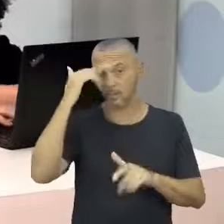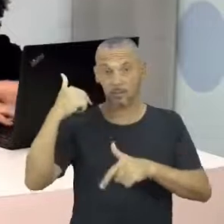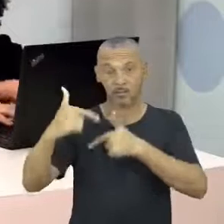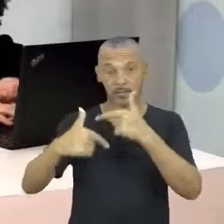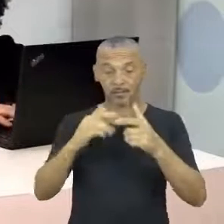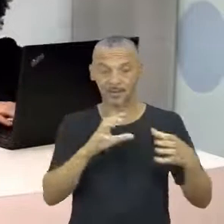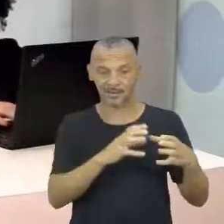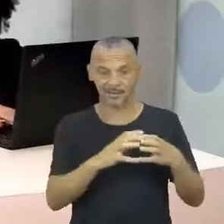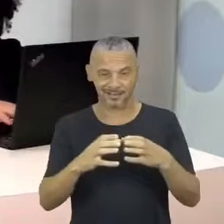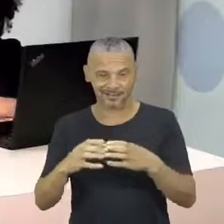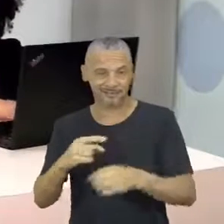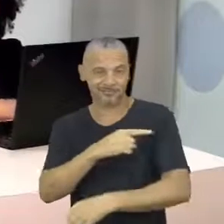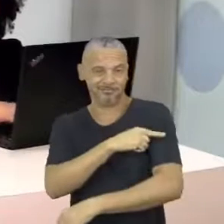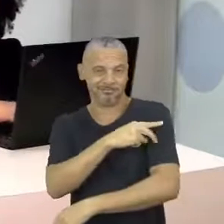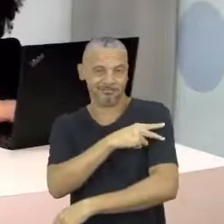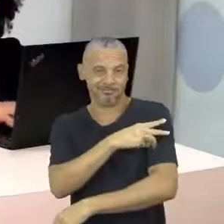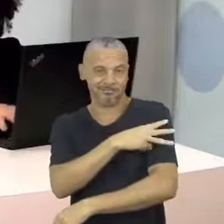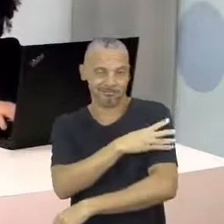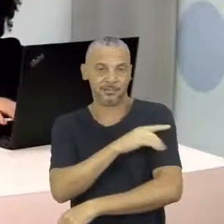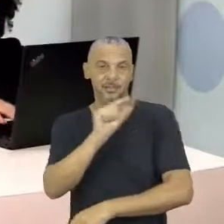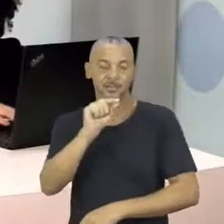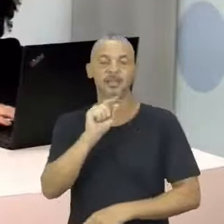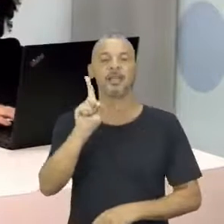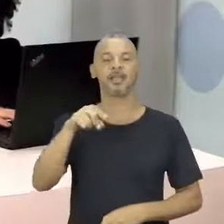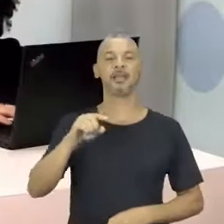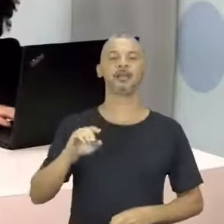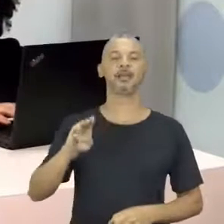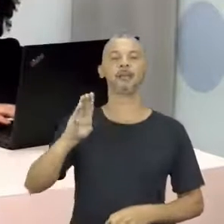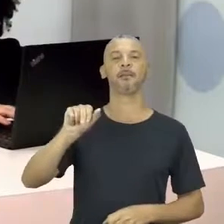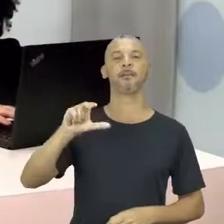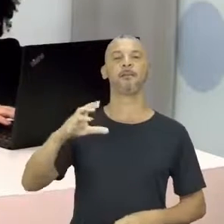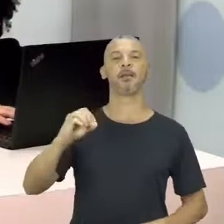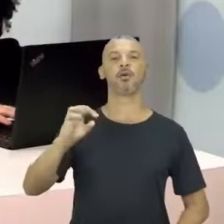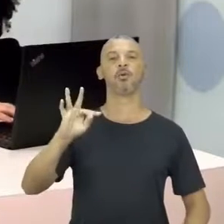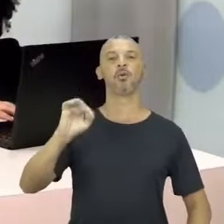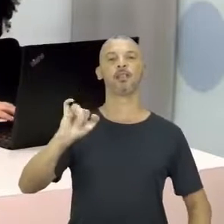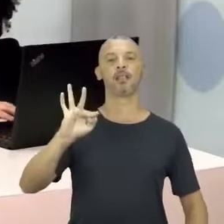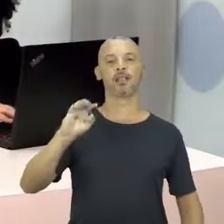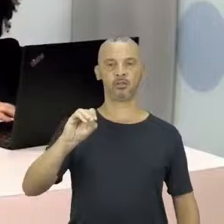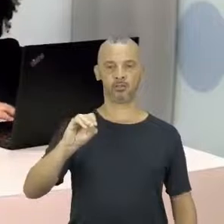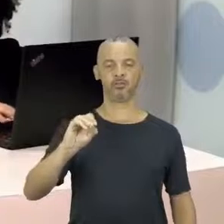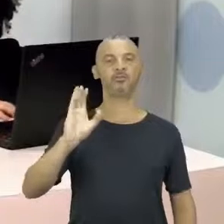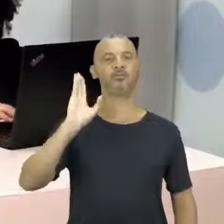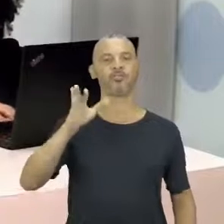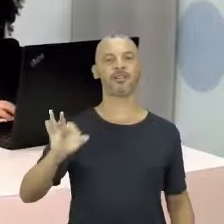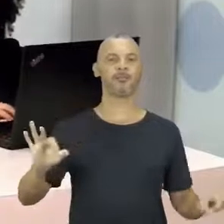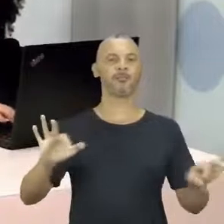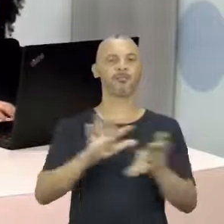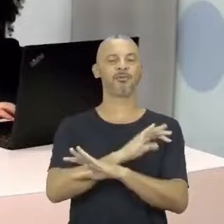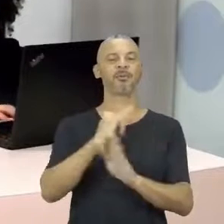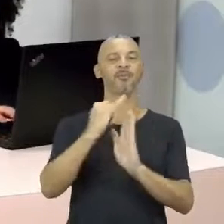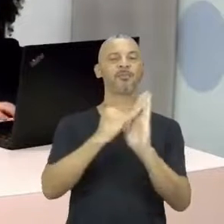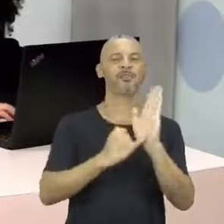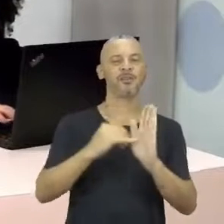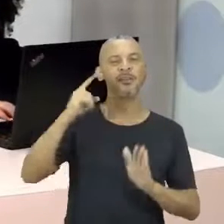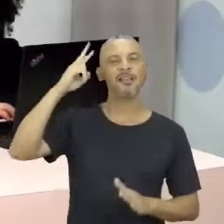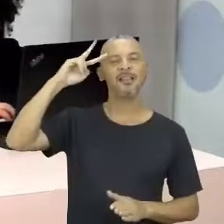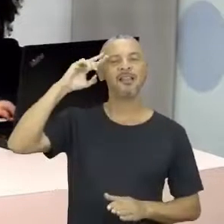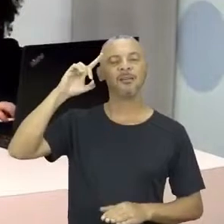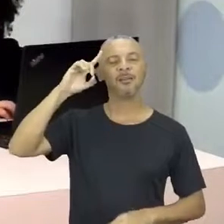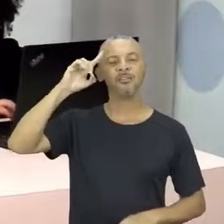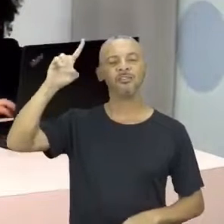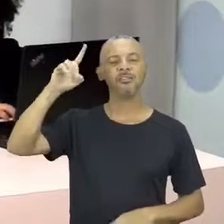classes anos iniciais, foi pelo banco de talentos. Então, esse período já foi. Você lembra de cabeça o período que foi, o banco